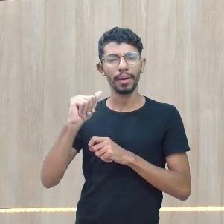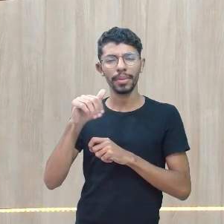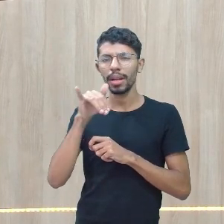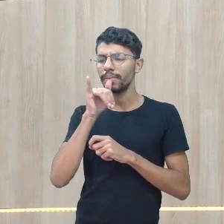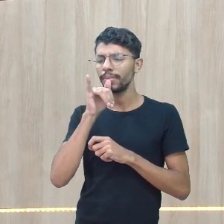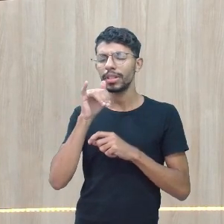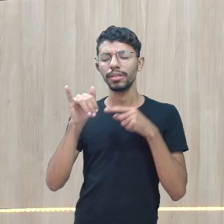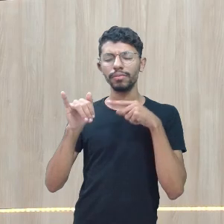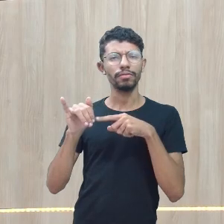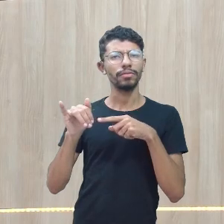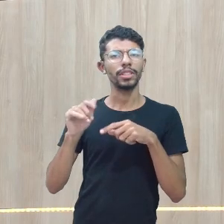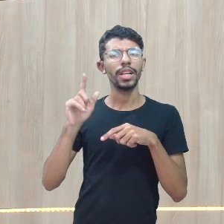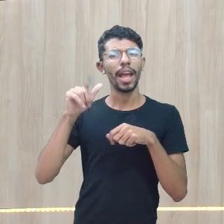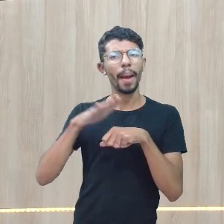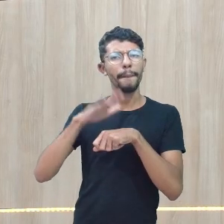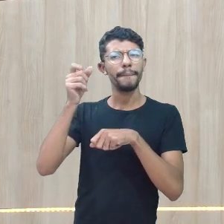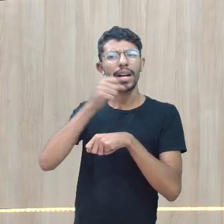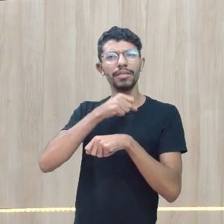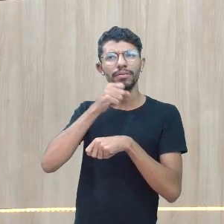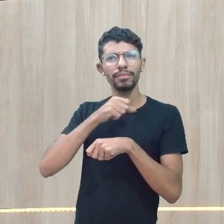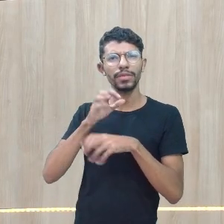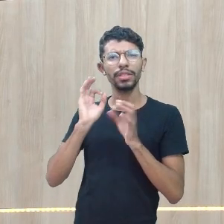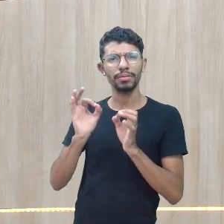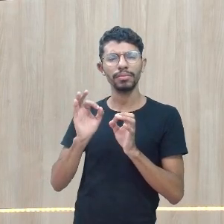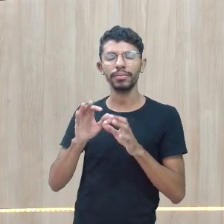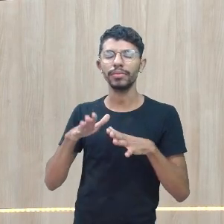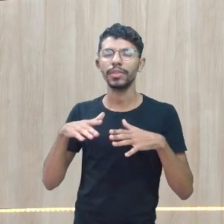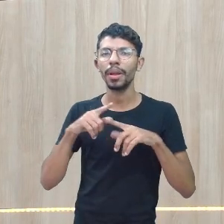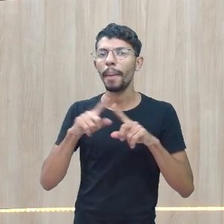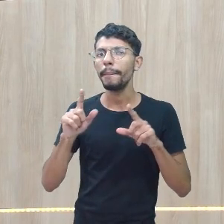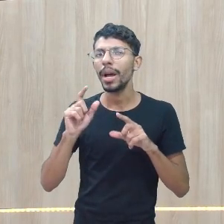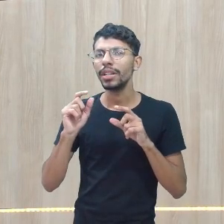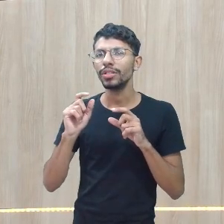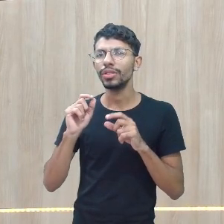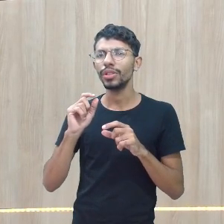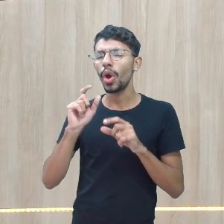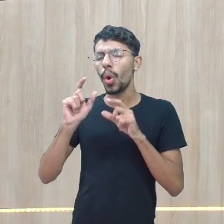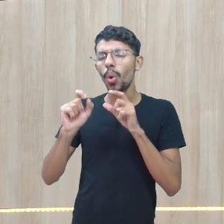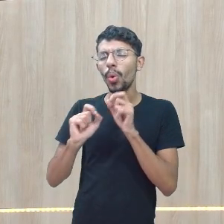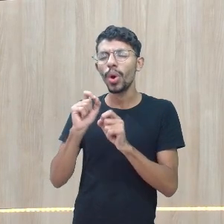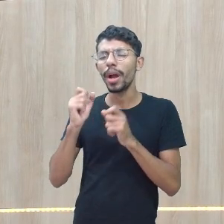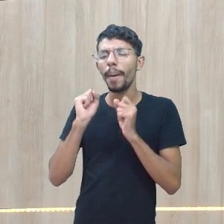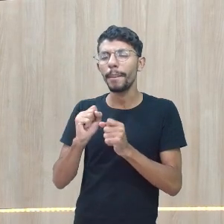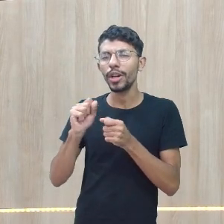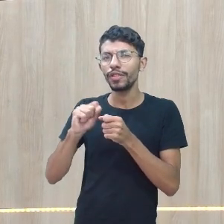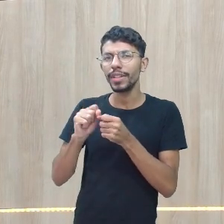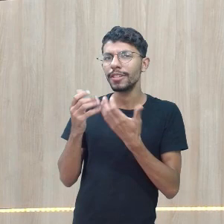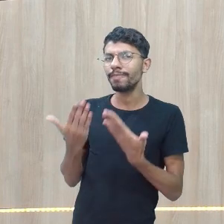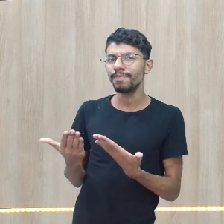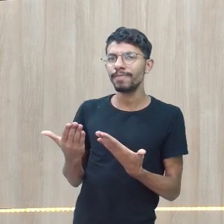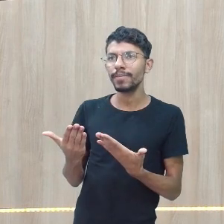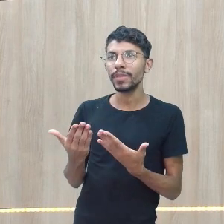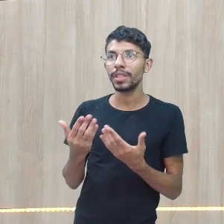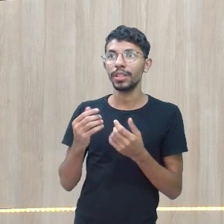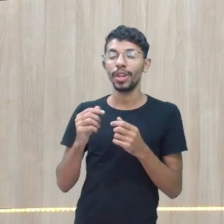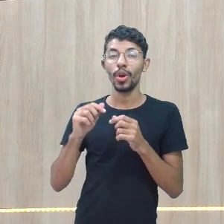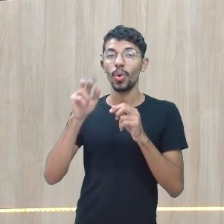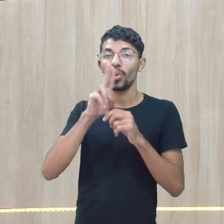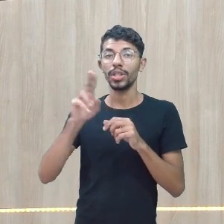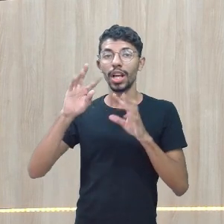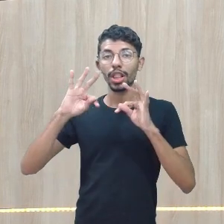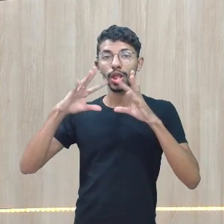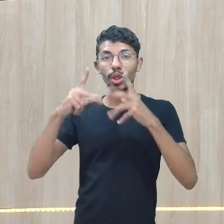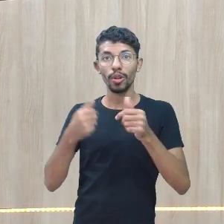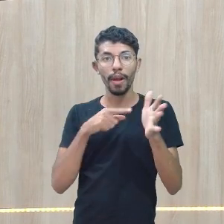é bastante antiga. E o que é que eu tenho a ver? O que é que eu gostaria de fazer com isso? Pegar todas as questões de checkpoint e